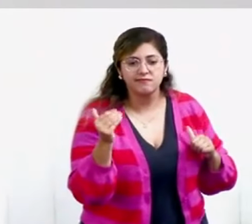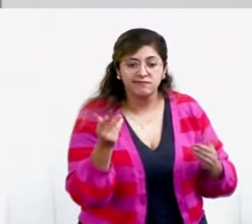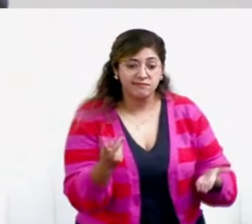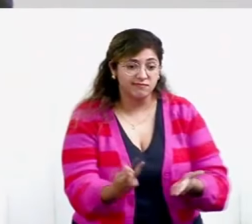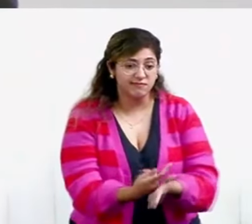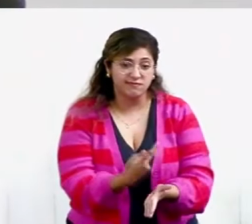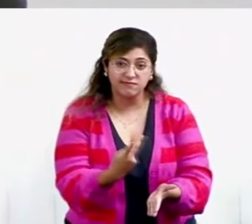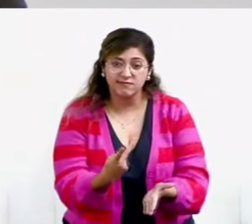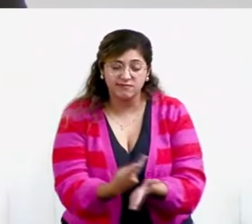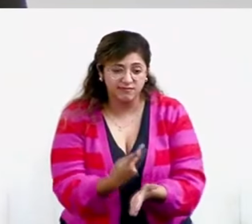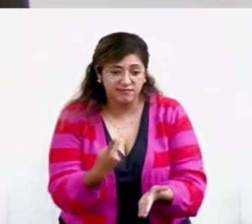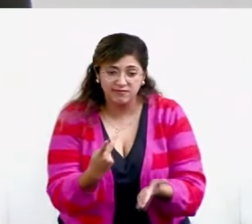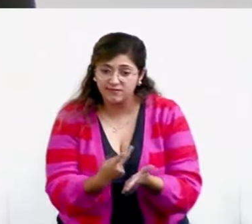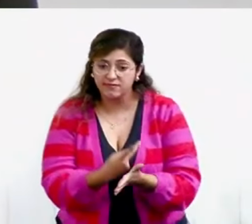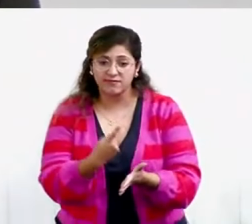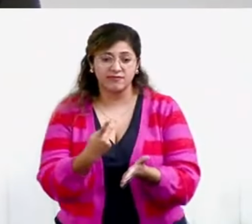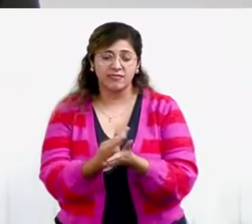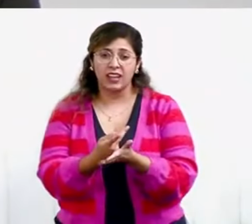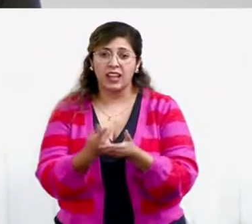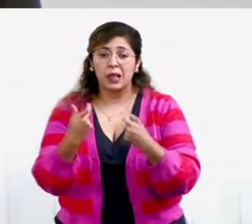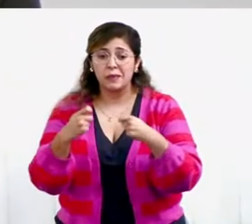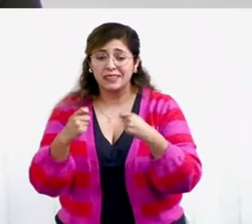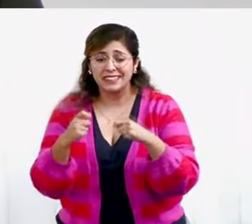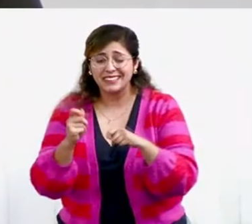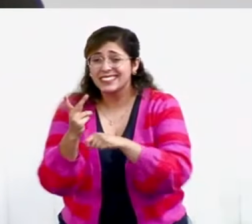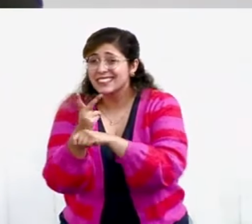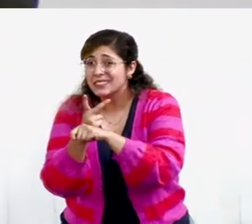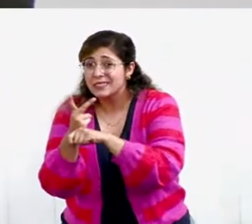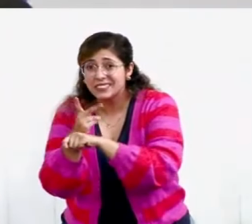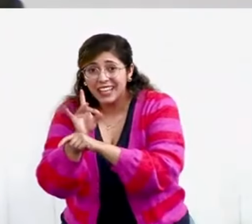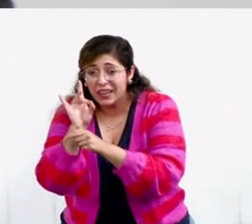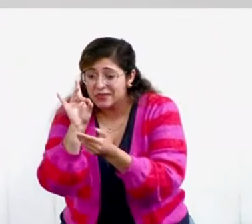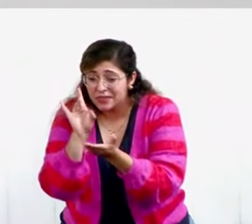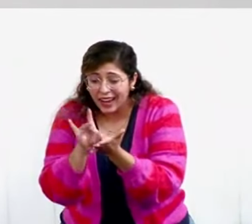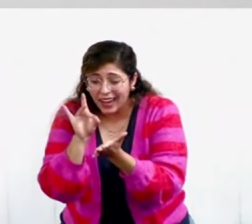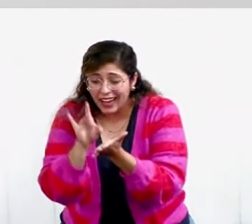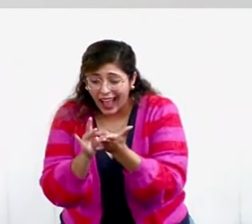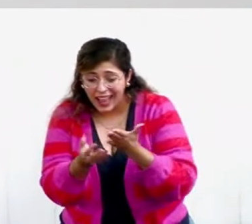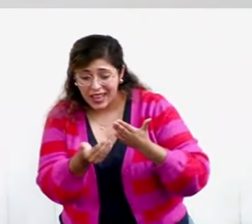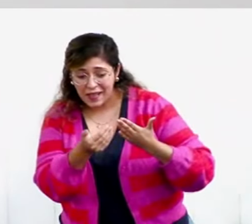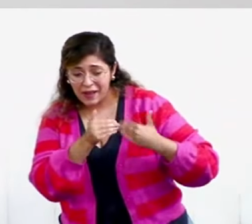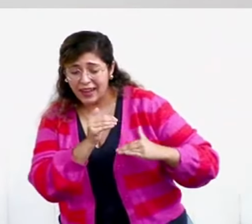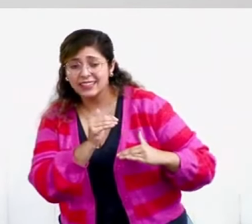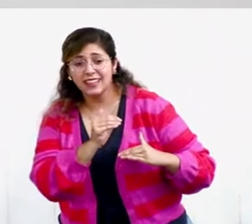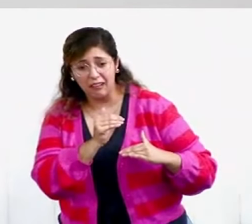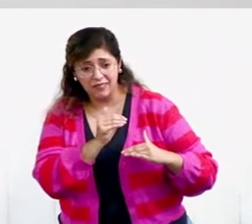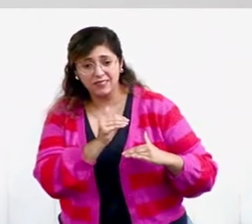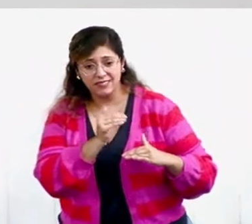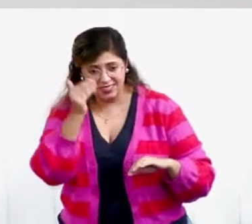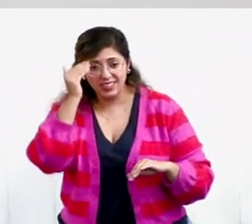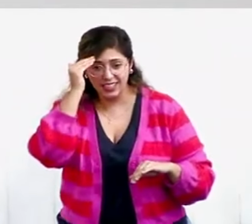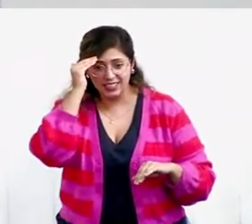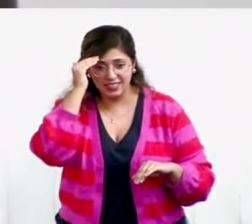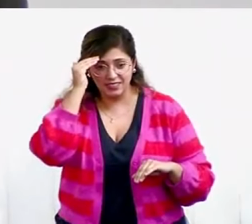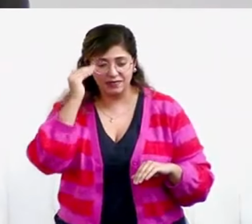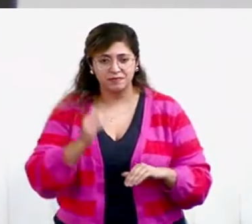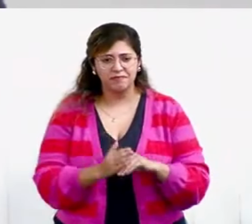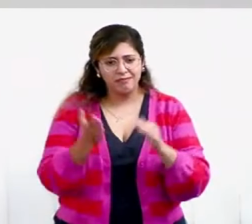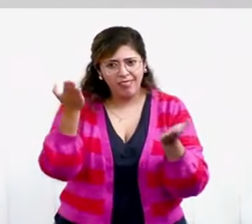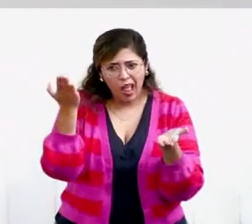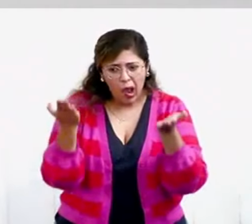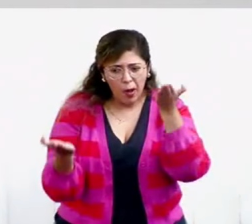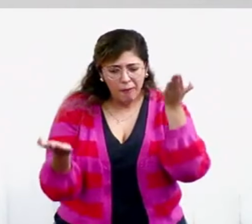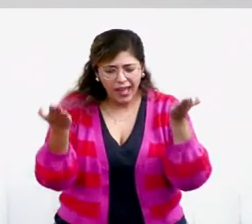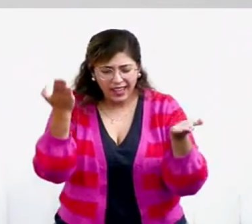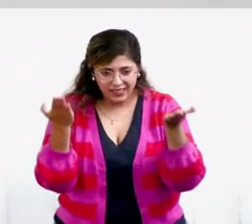algum momento essa verdade habitou. E esse contraste à igreja de